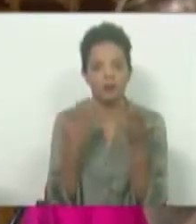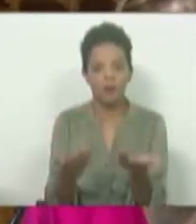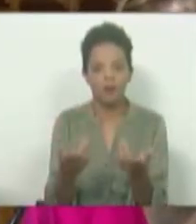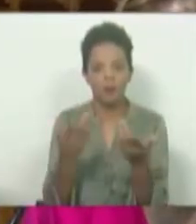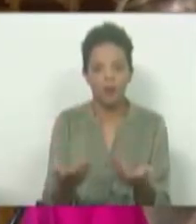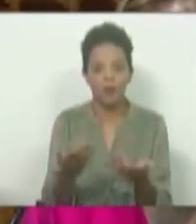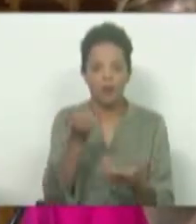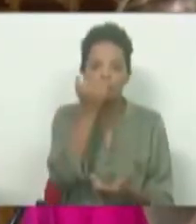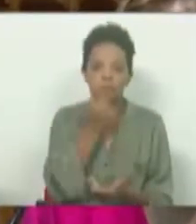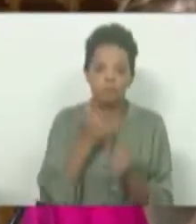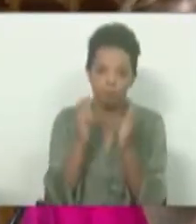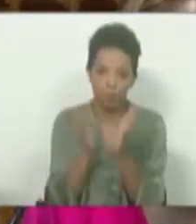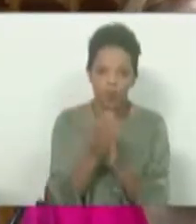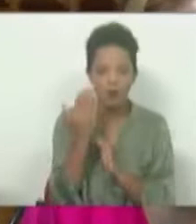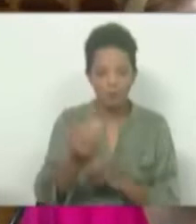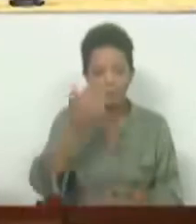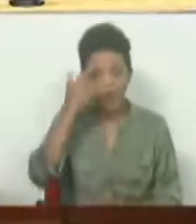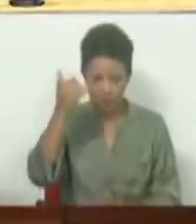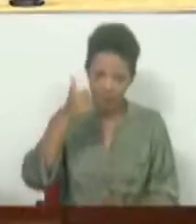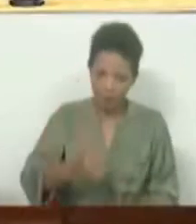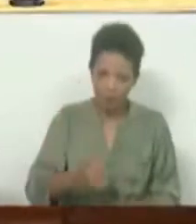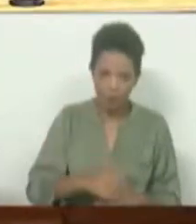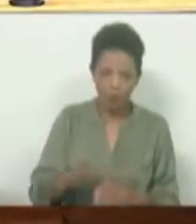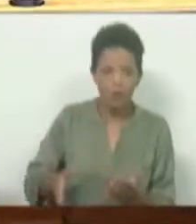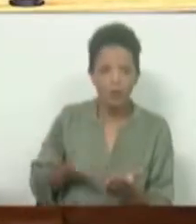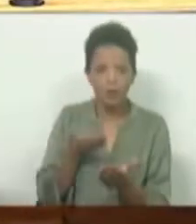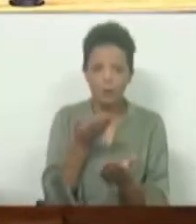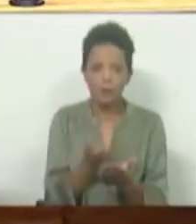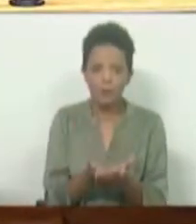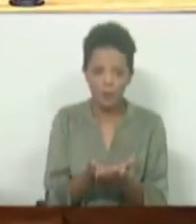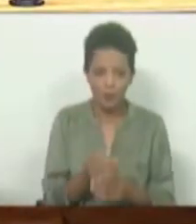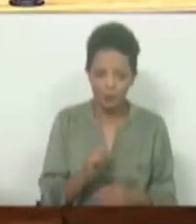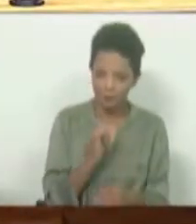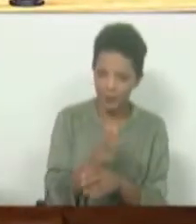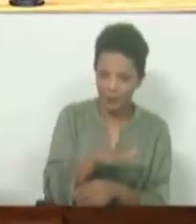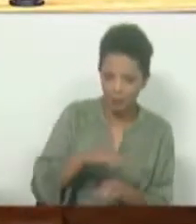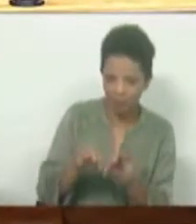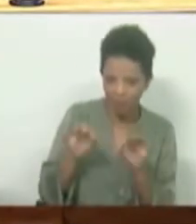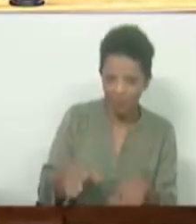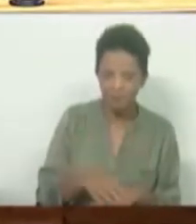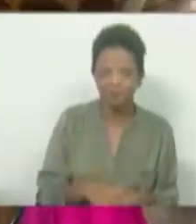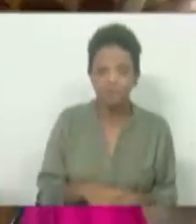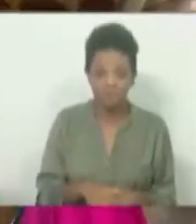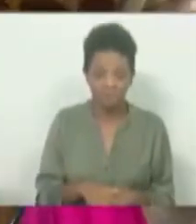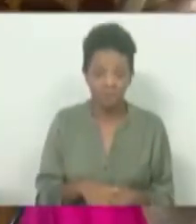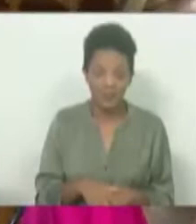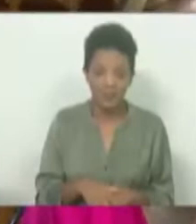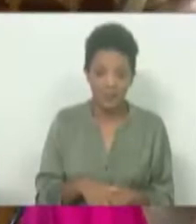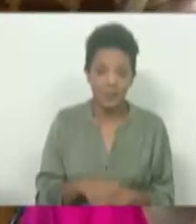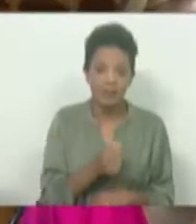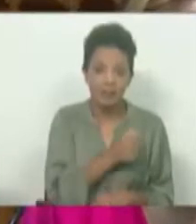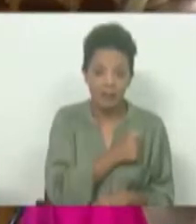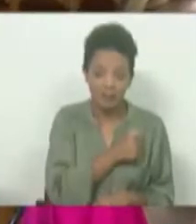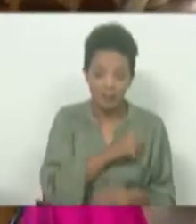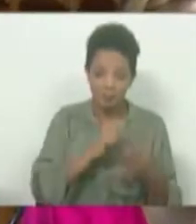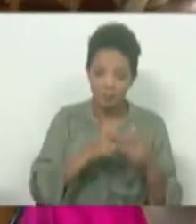ficar descontente. Mas eu acho a ideia boa e quero sugerir-lhe que a utilize noutras situações também. Temos uma grave crise de habitação